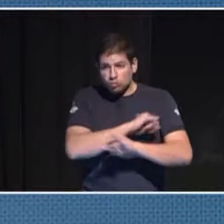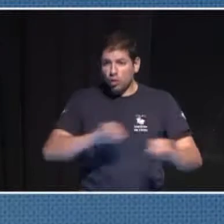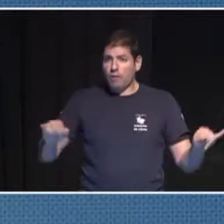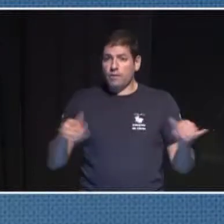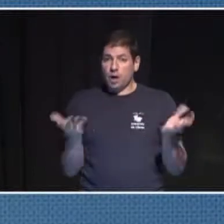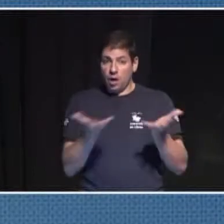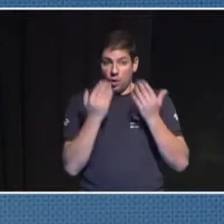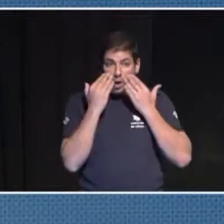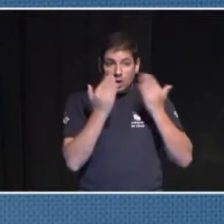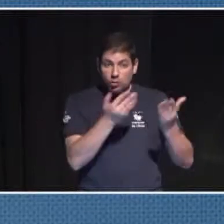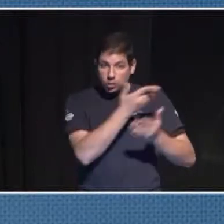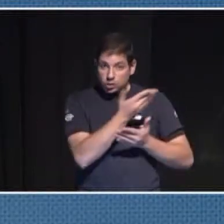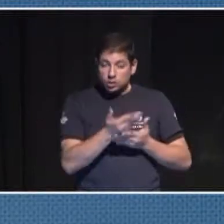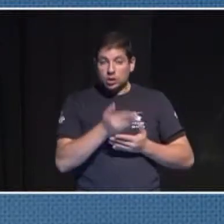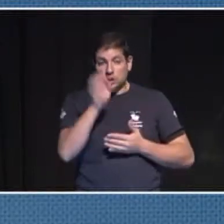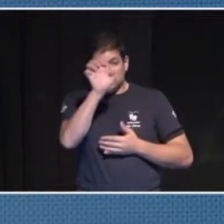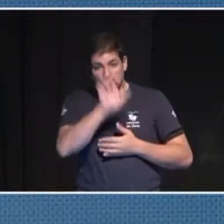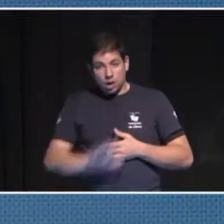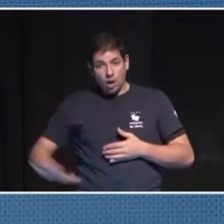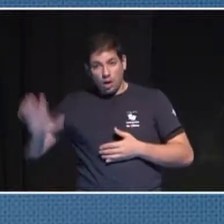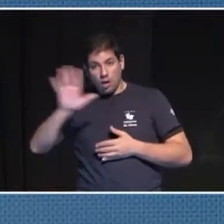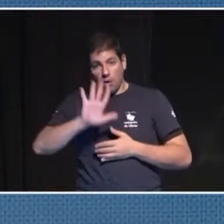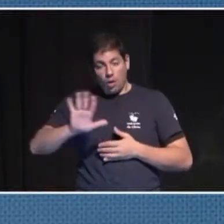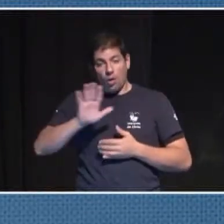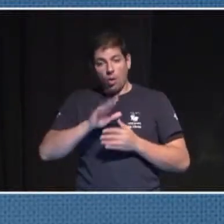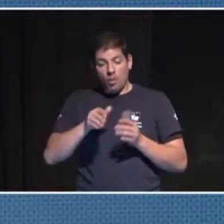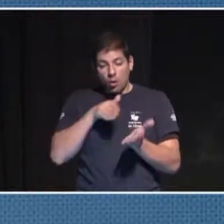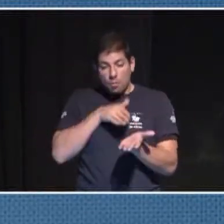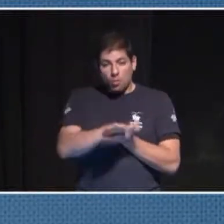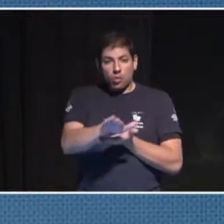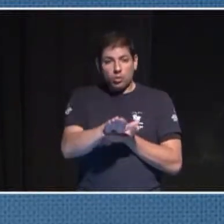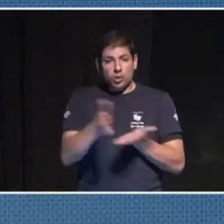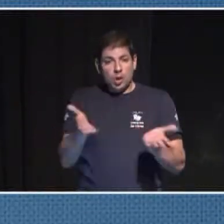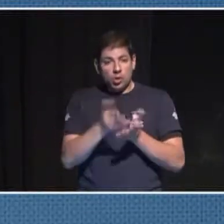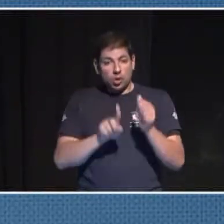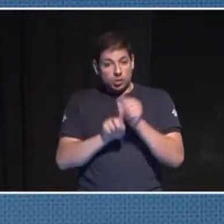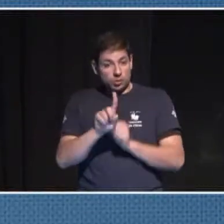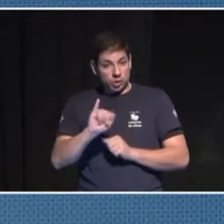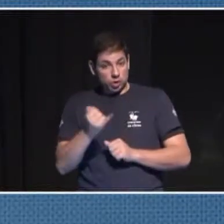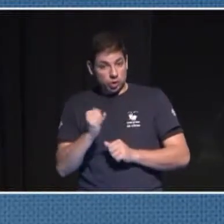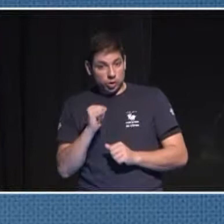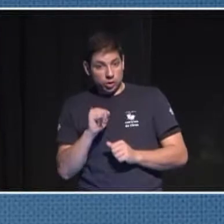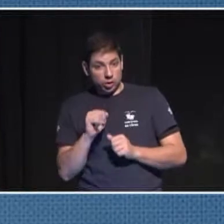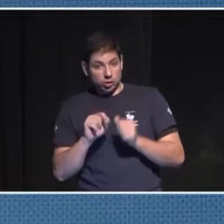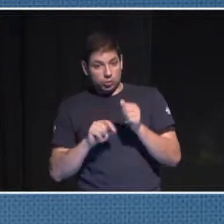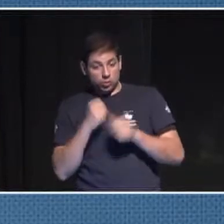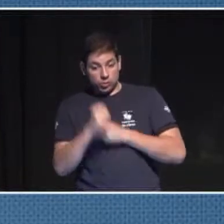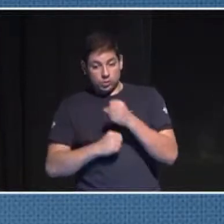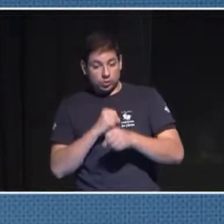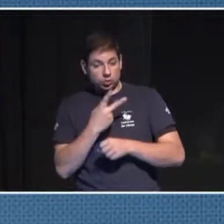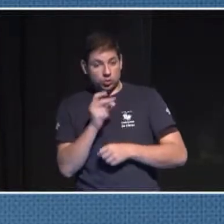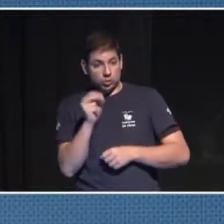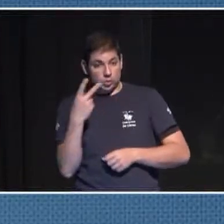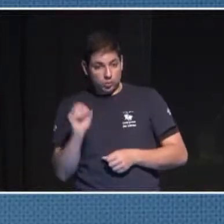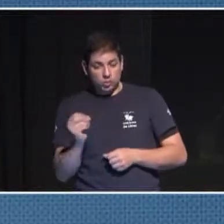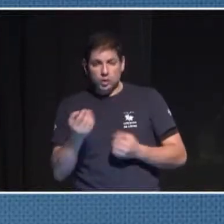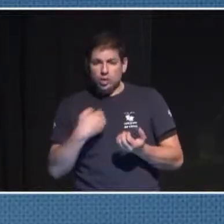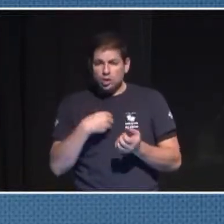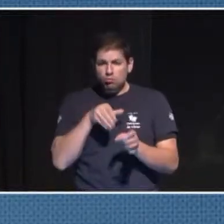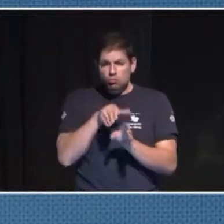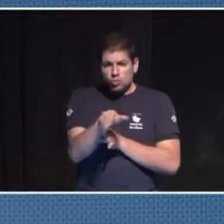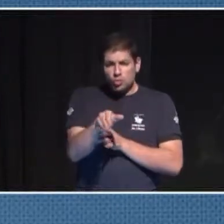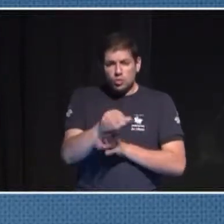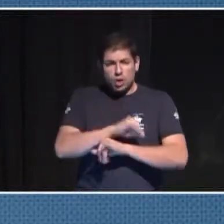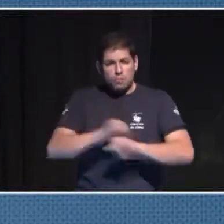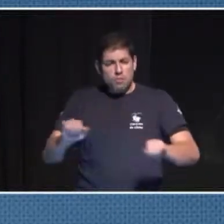europeu de grande importância, publicado agora em janeiro desse ano, em janeiro de 2020. O que ele nos